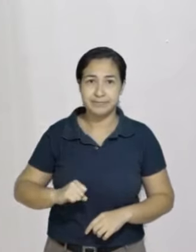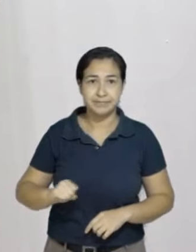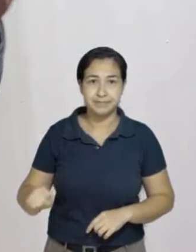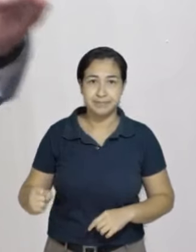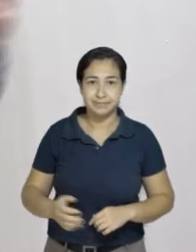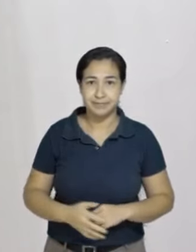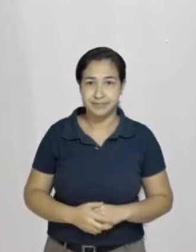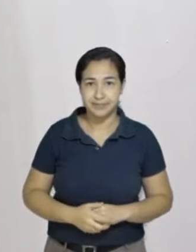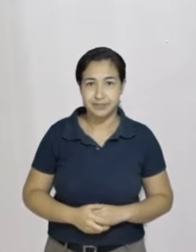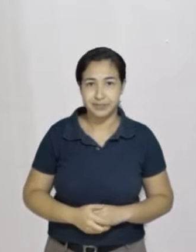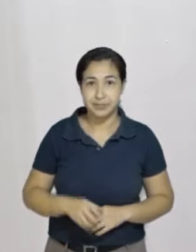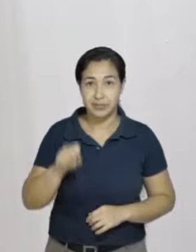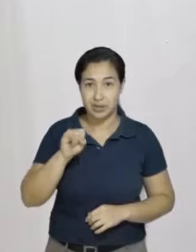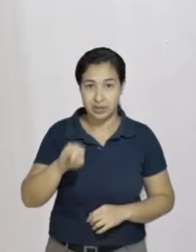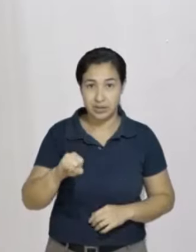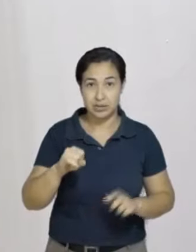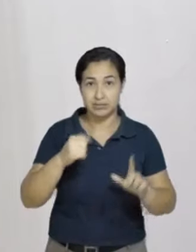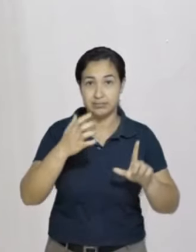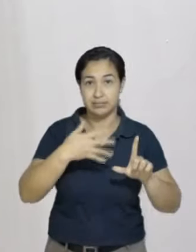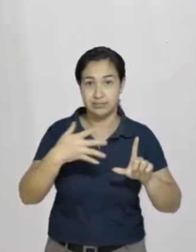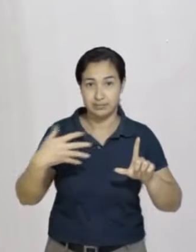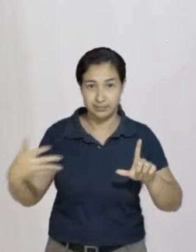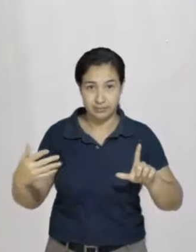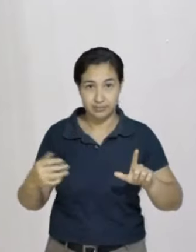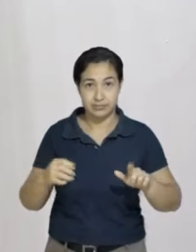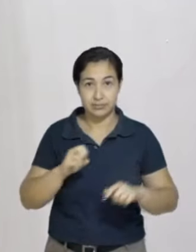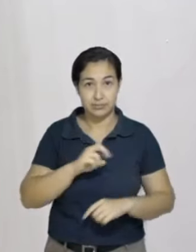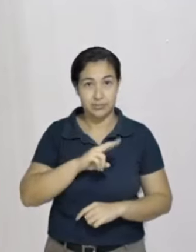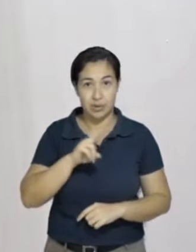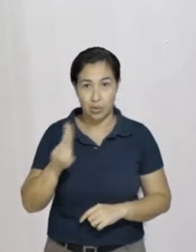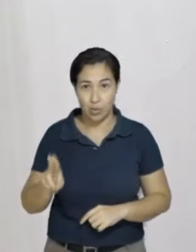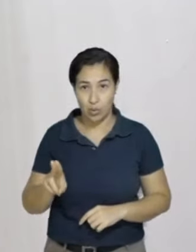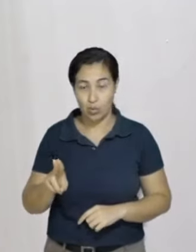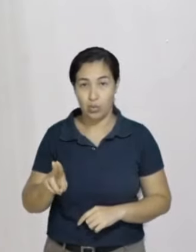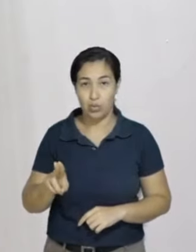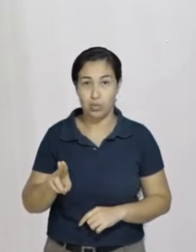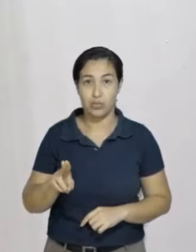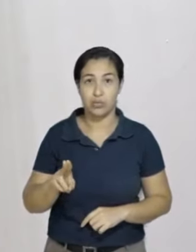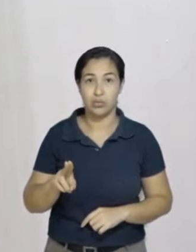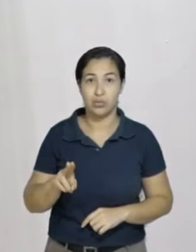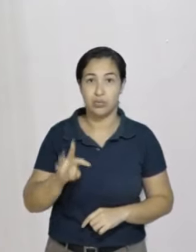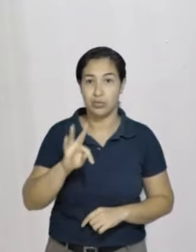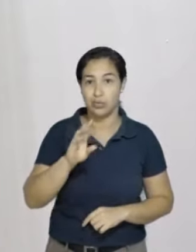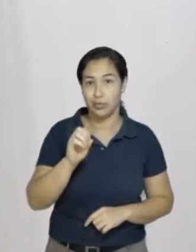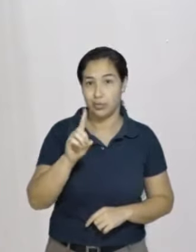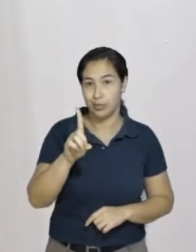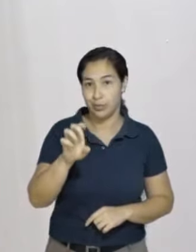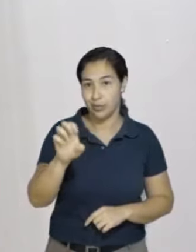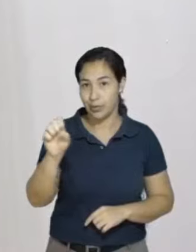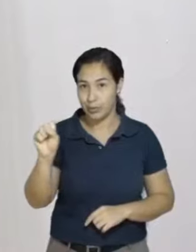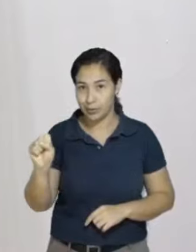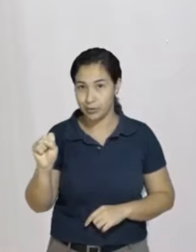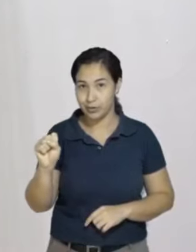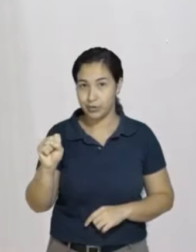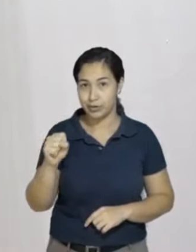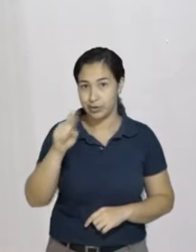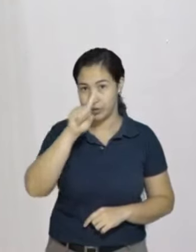se fosse LGBT se fosse todos se fosse ideologia de